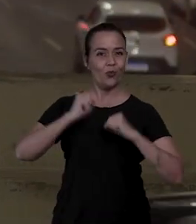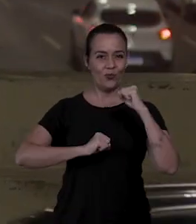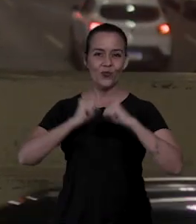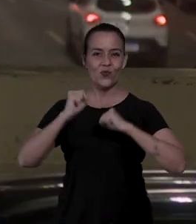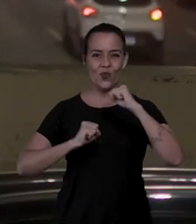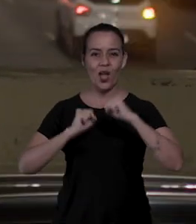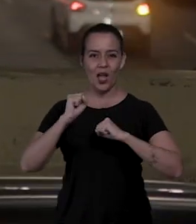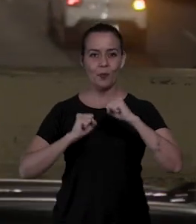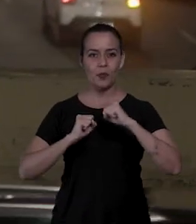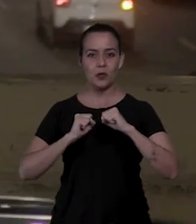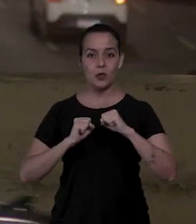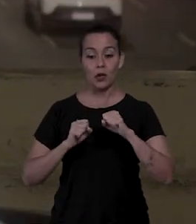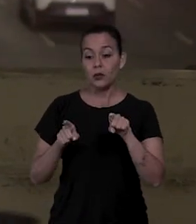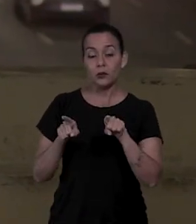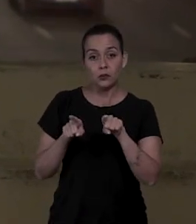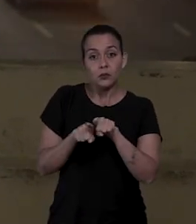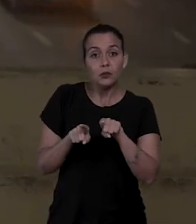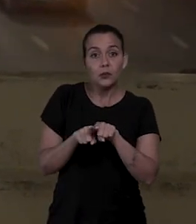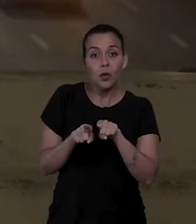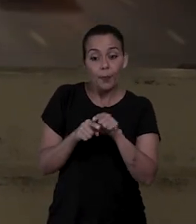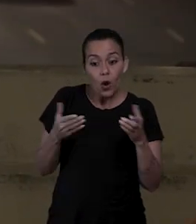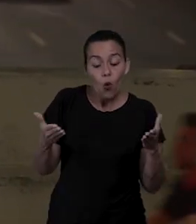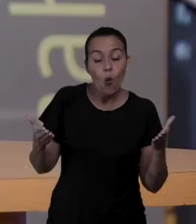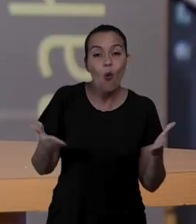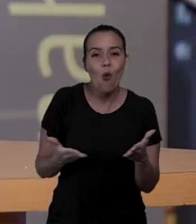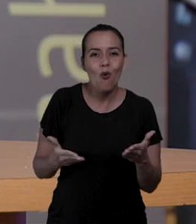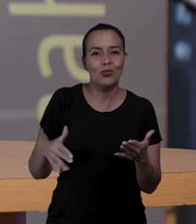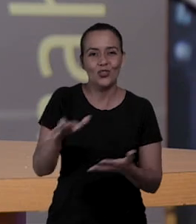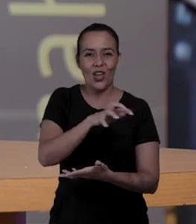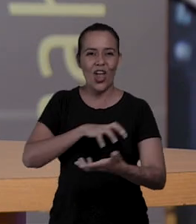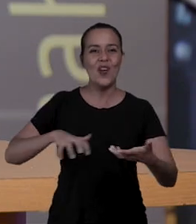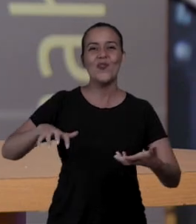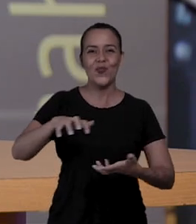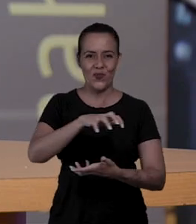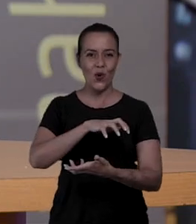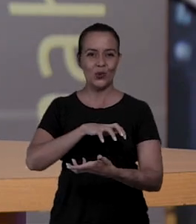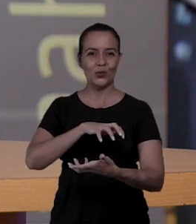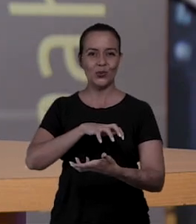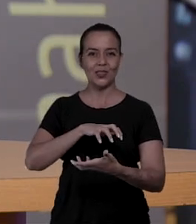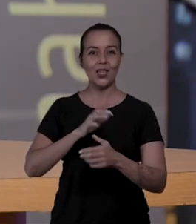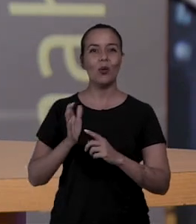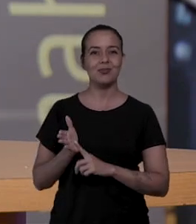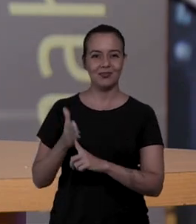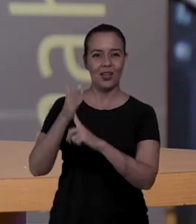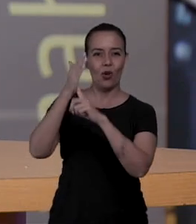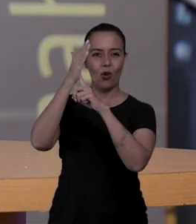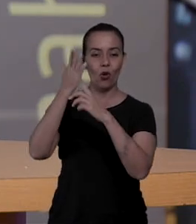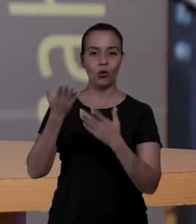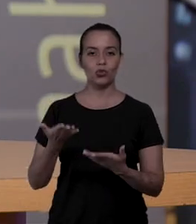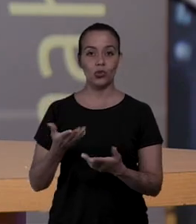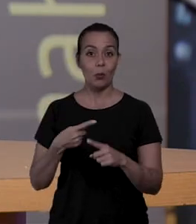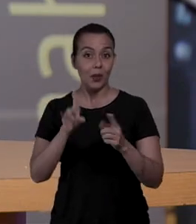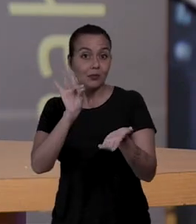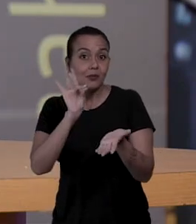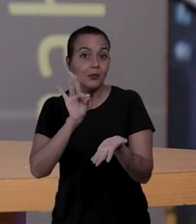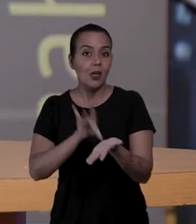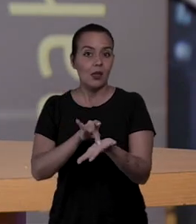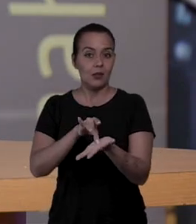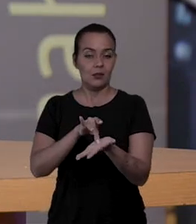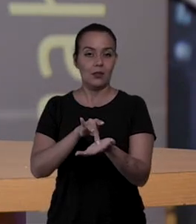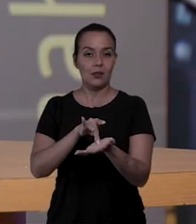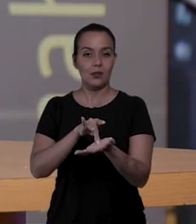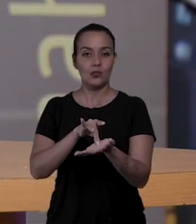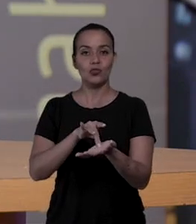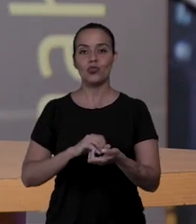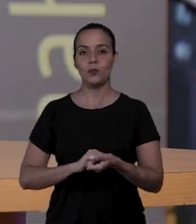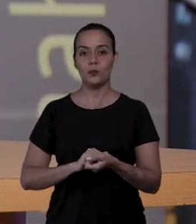Esses conflitos que a gente observou nas últimas revoluções industriais, eles também estarão presentes